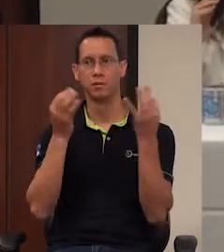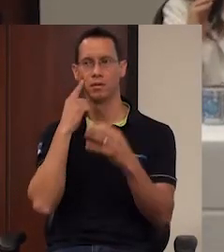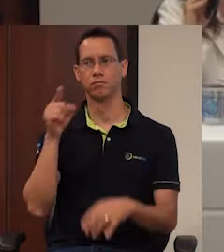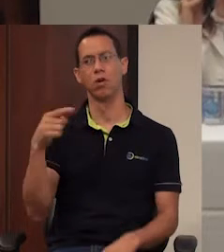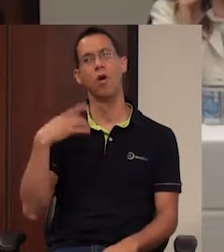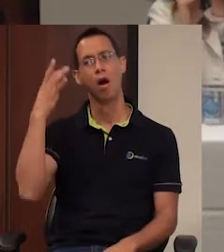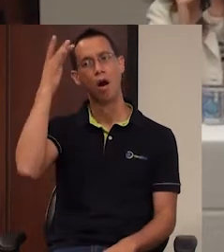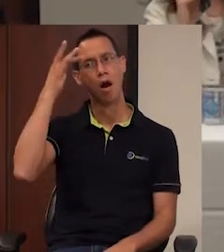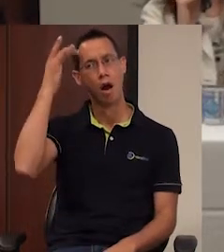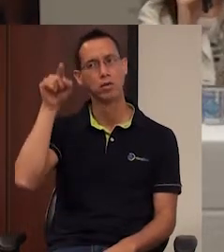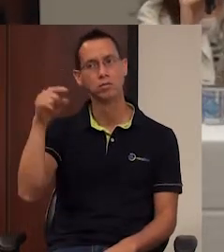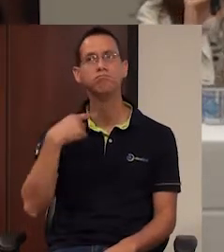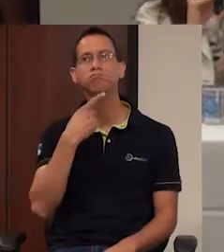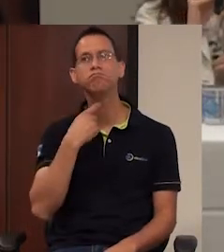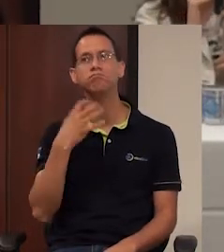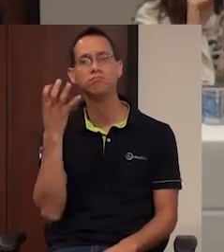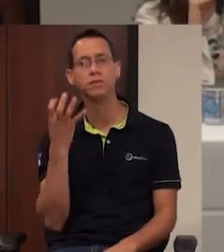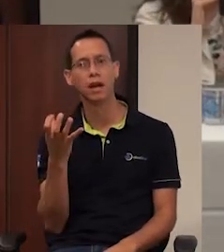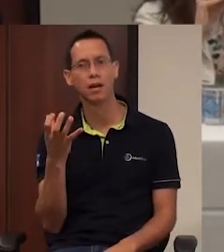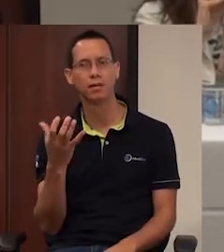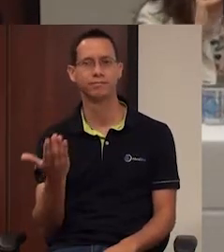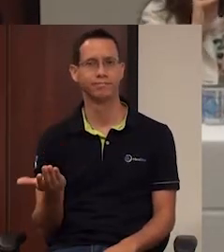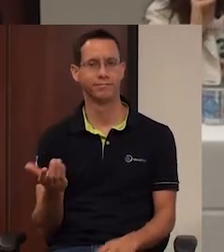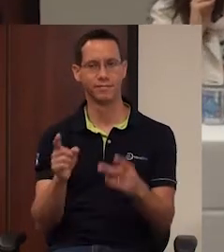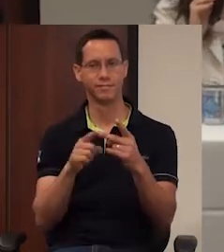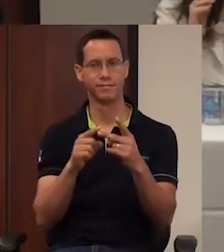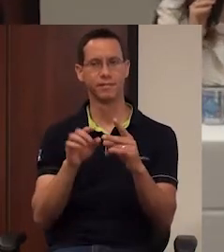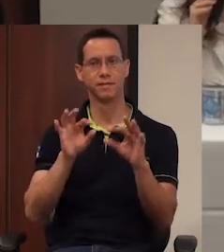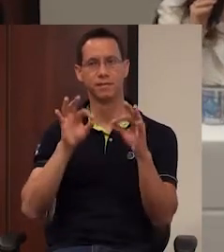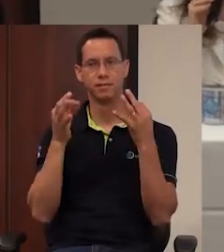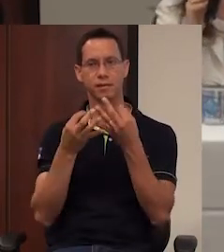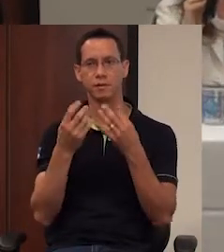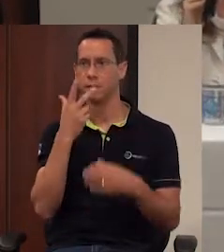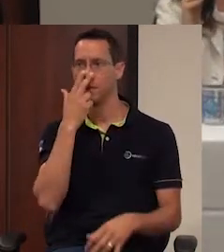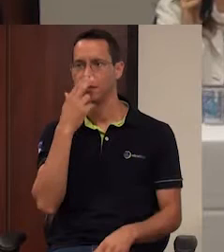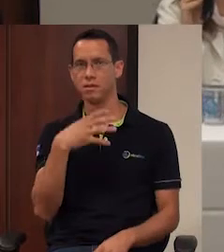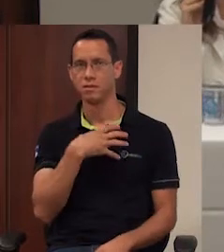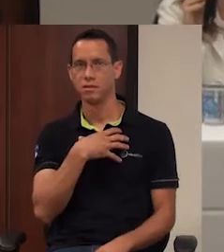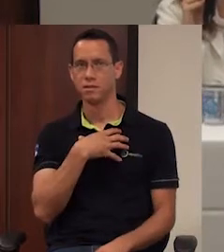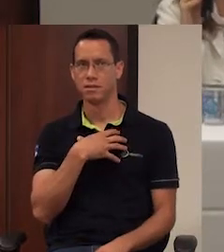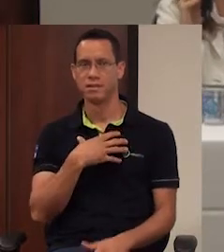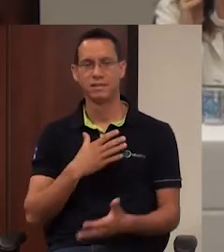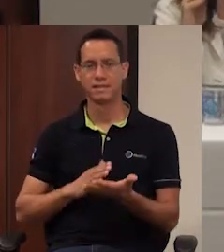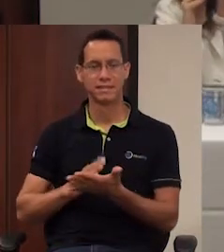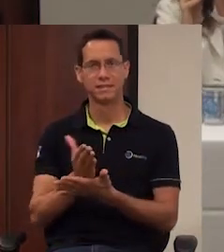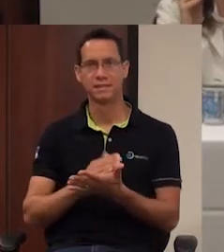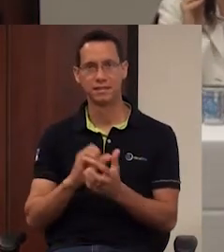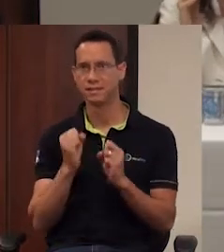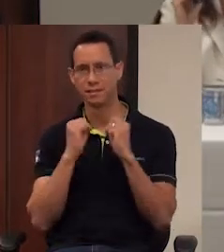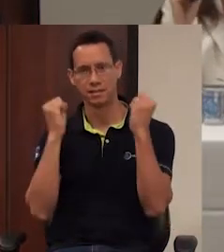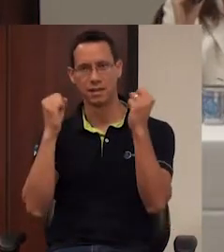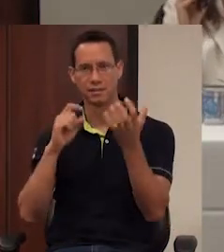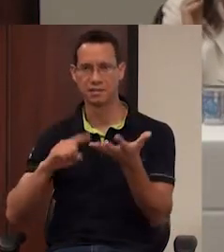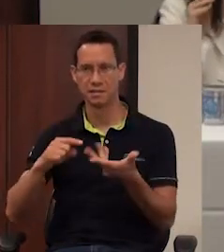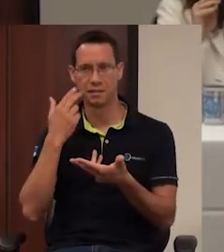pessoa. A família estar diretamente envolvida naquela decisão, está sem paciência, às vezes está estressado, às vezes tem milhares